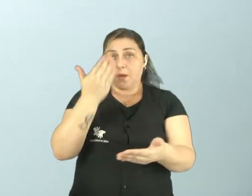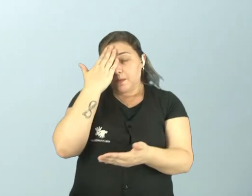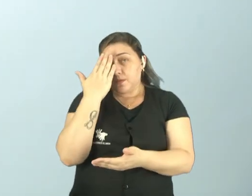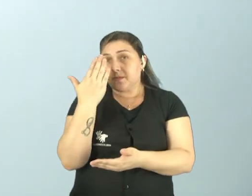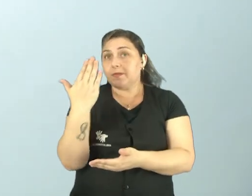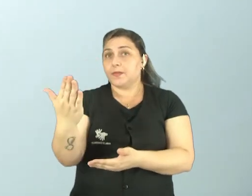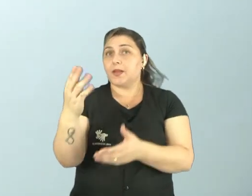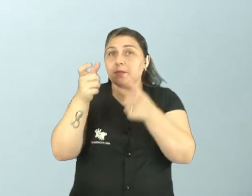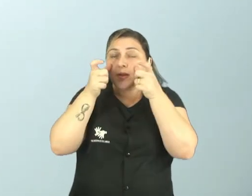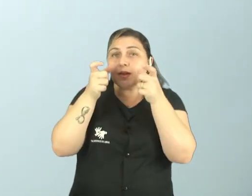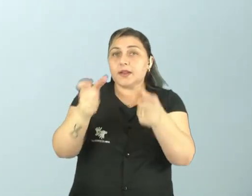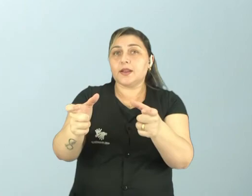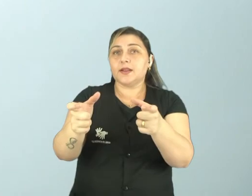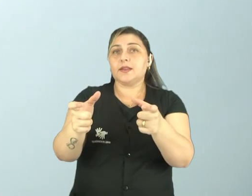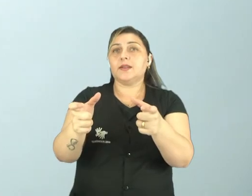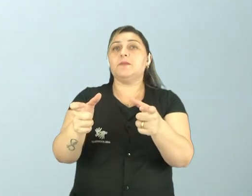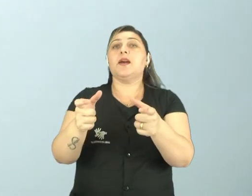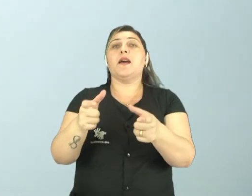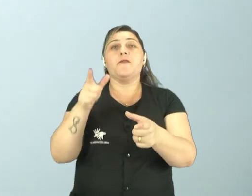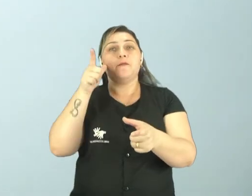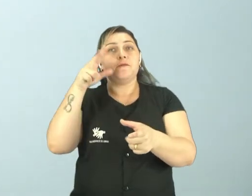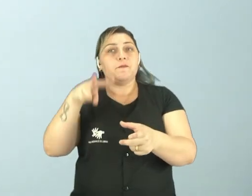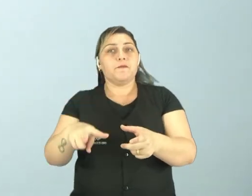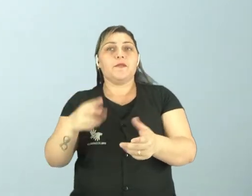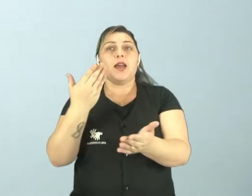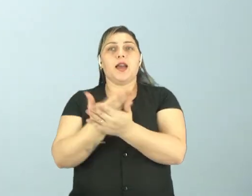Obrigada pela atenção. Para assistir essa aula